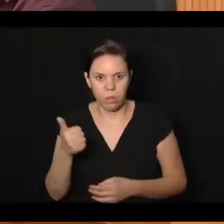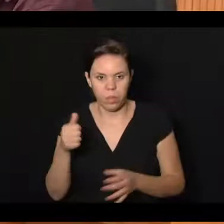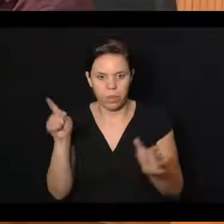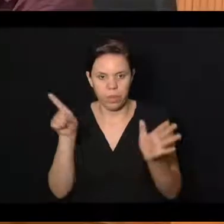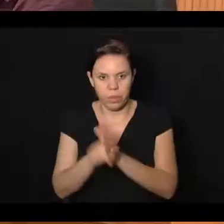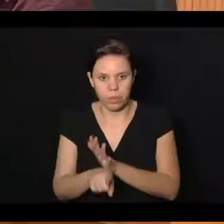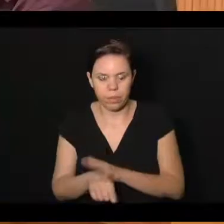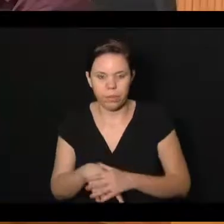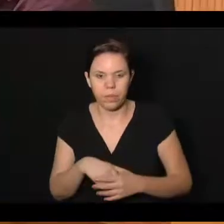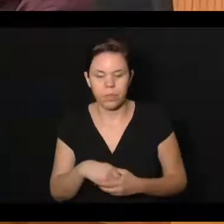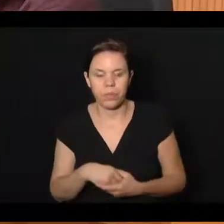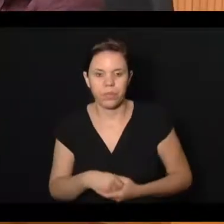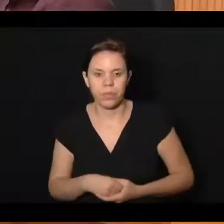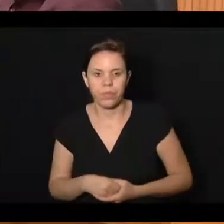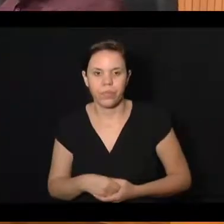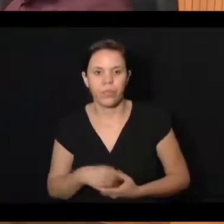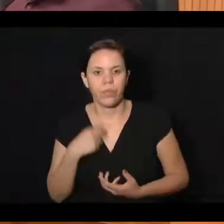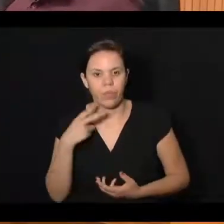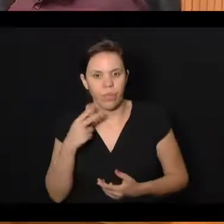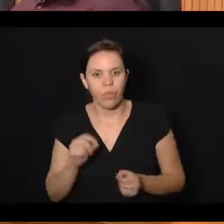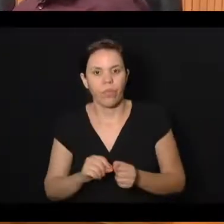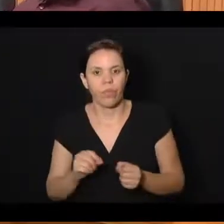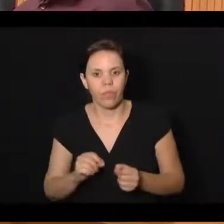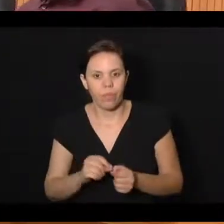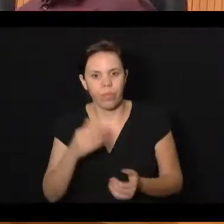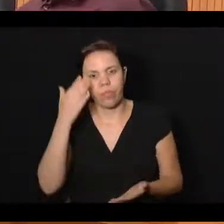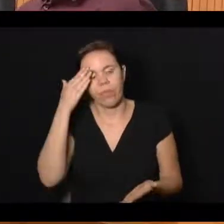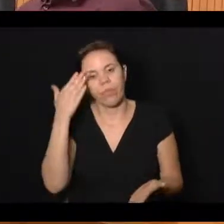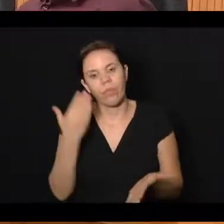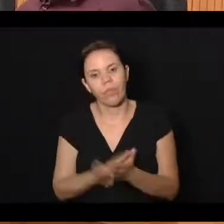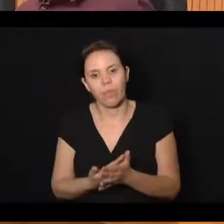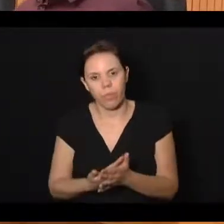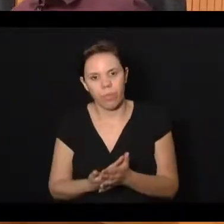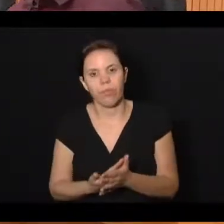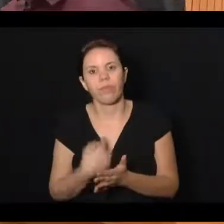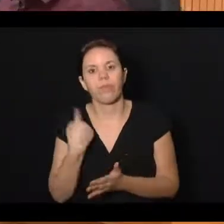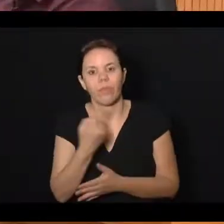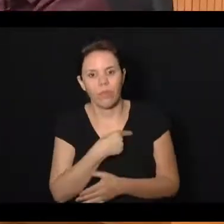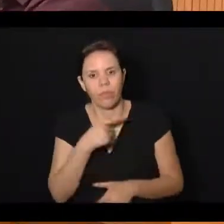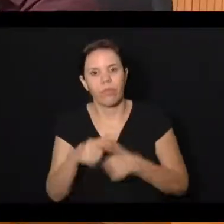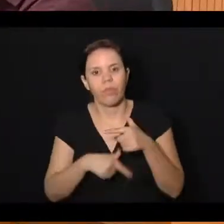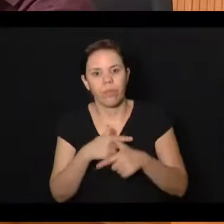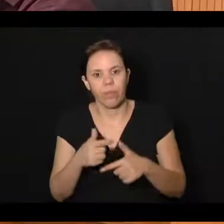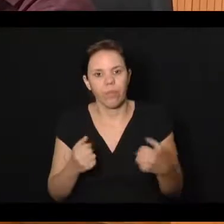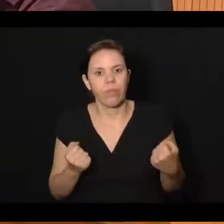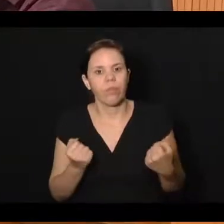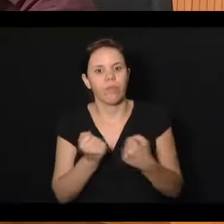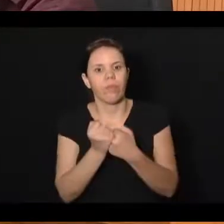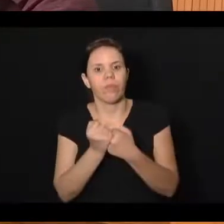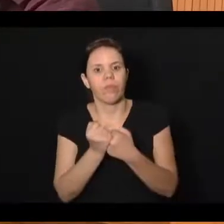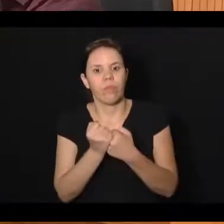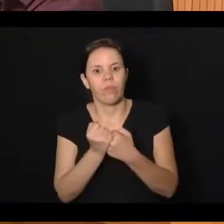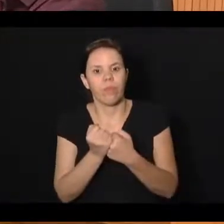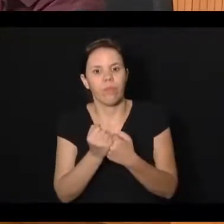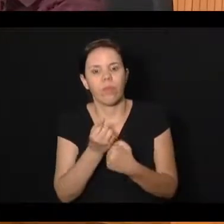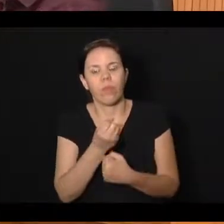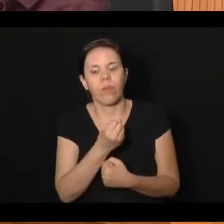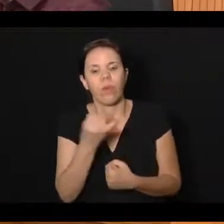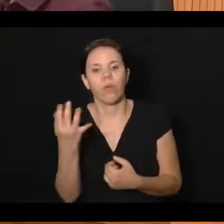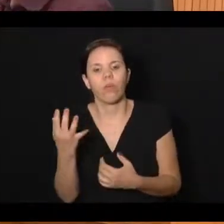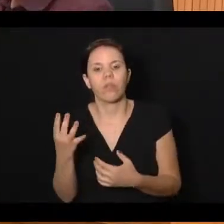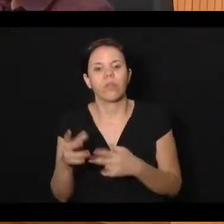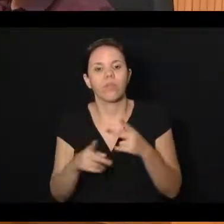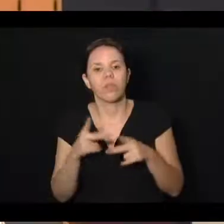que o vereador fez dentro dos nossos serviços de acolhimento é quais as pessoas